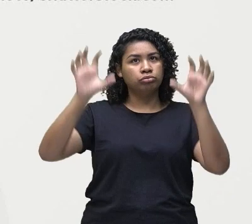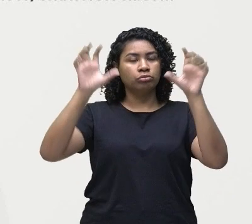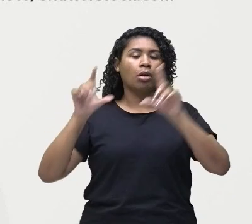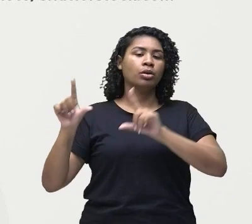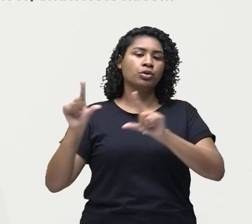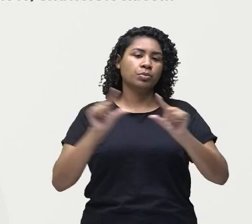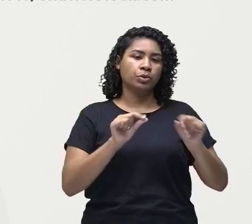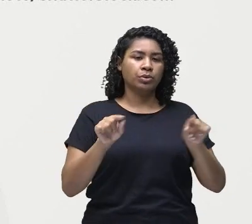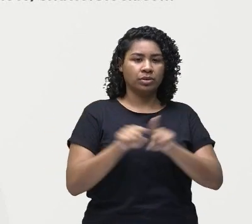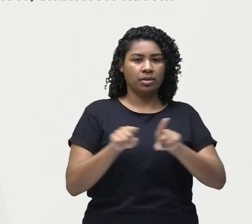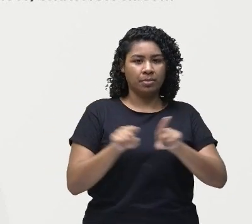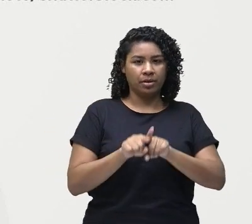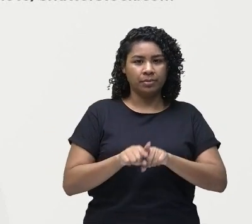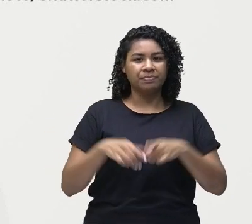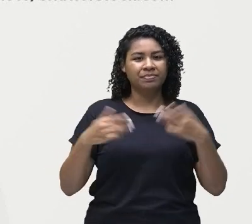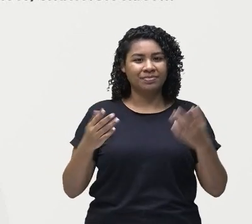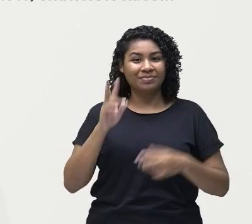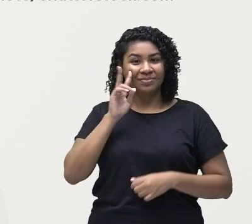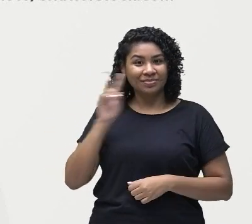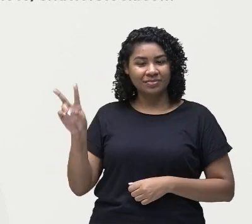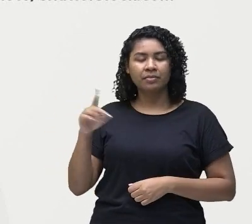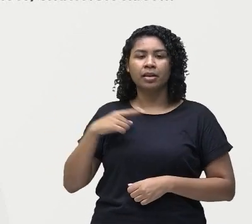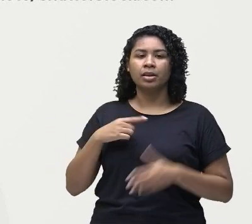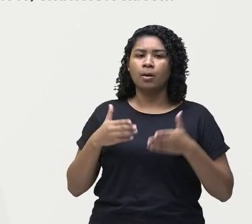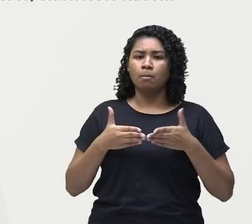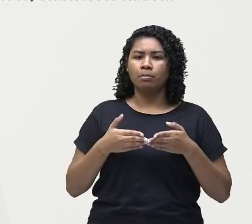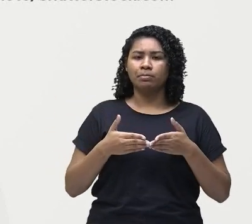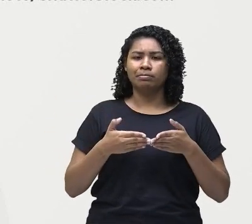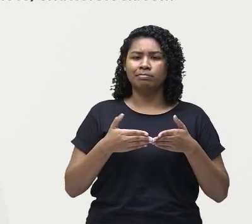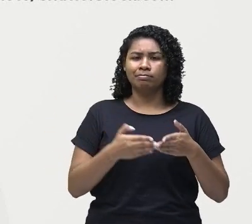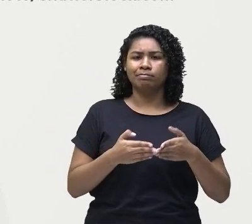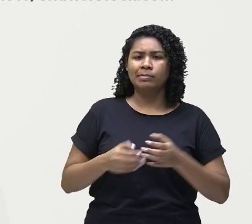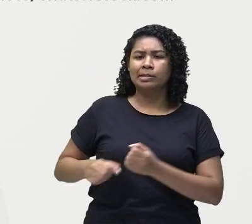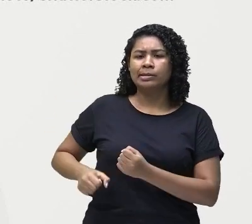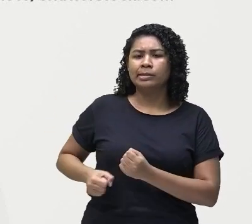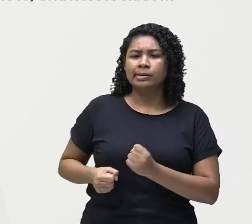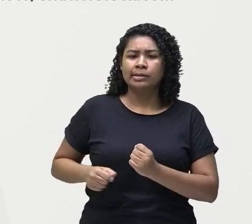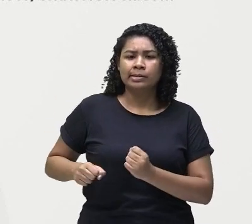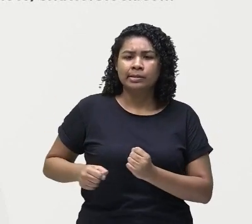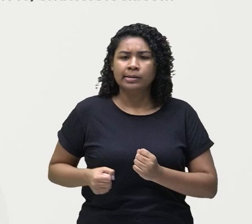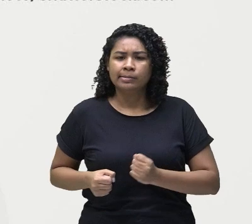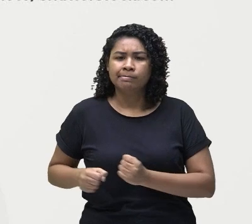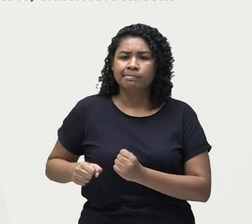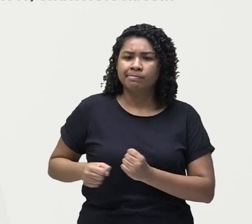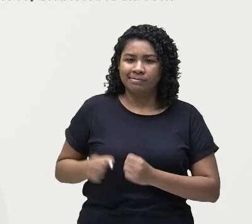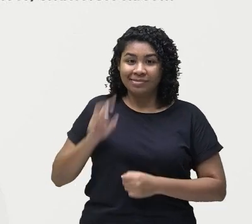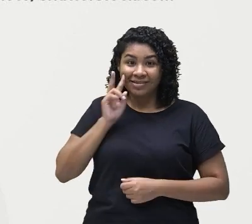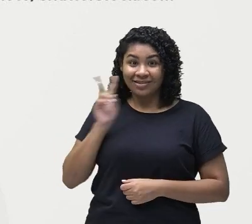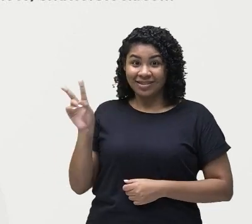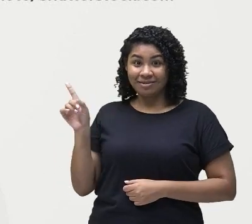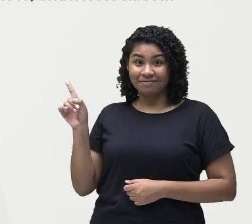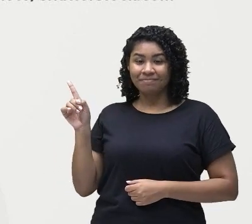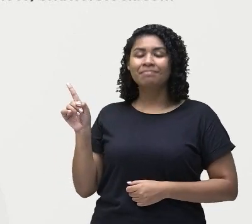A gente colocou aí, ó, uma canoa também, né? Porque se for coletivo, também